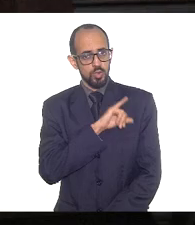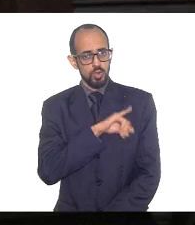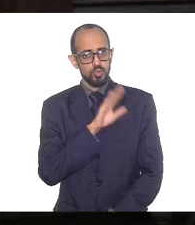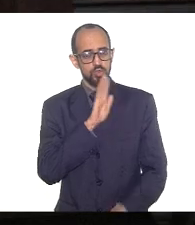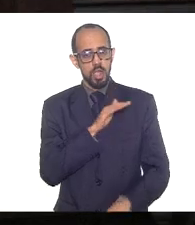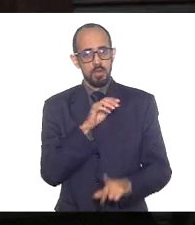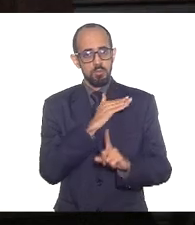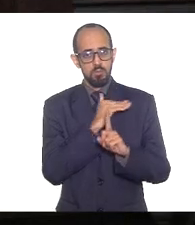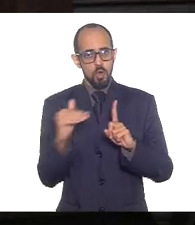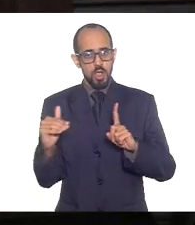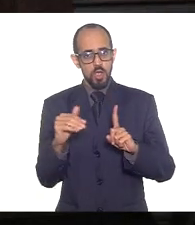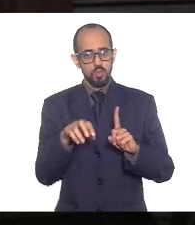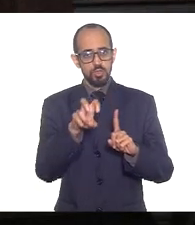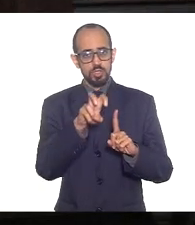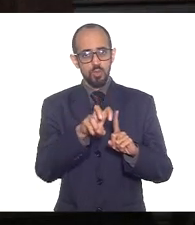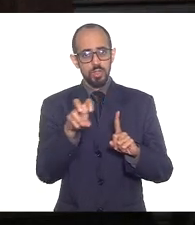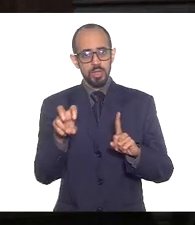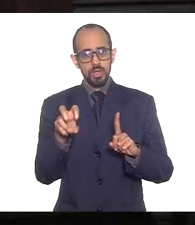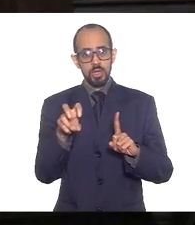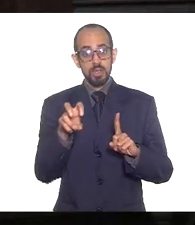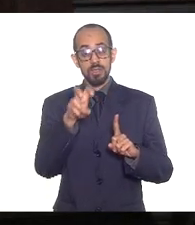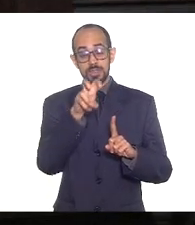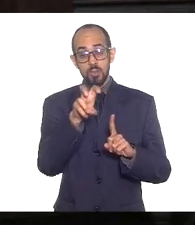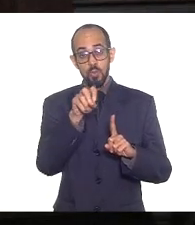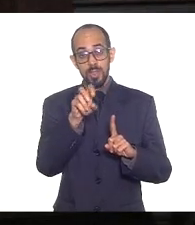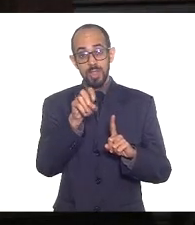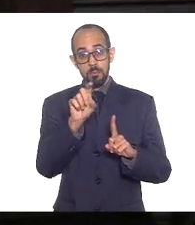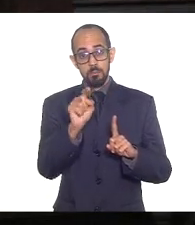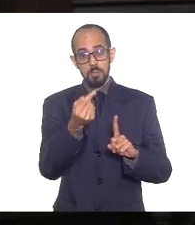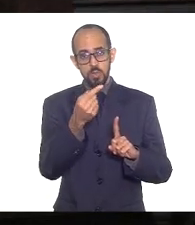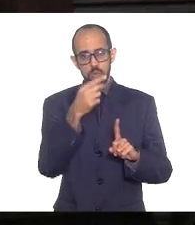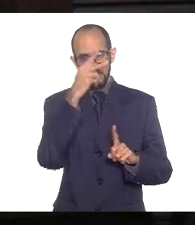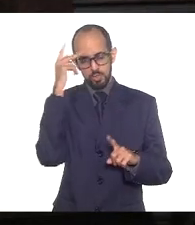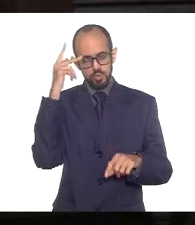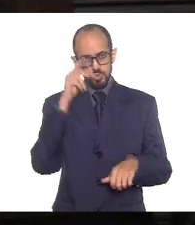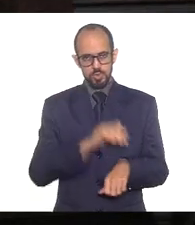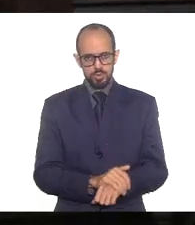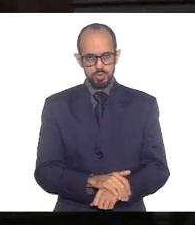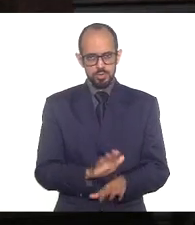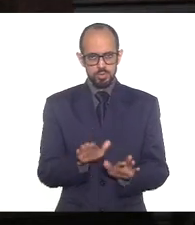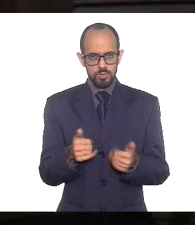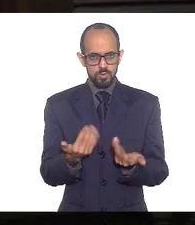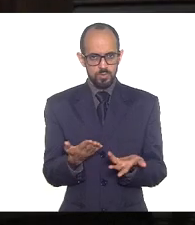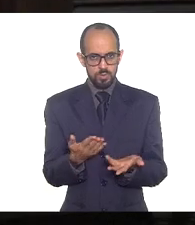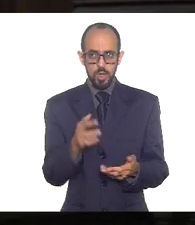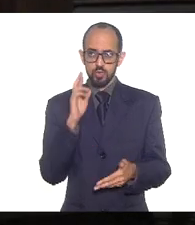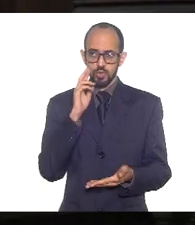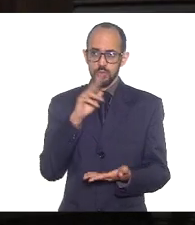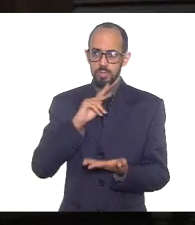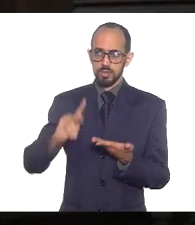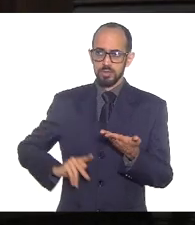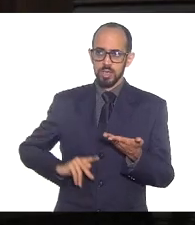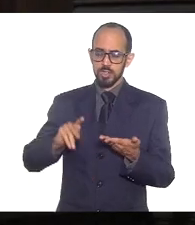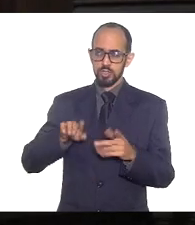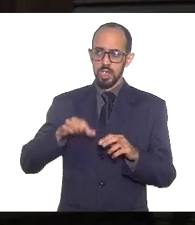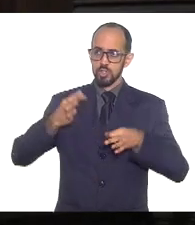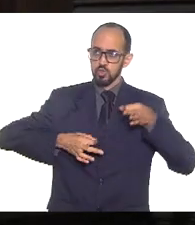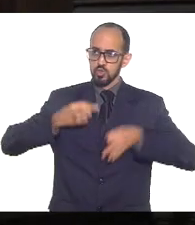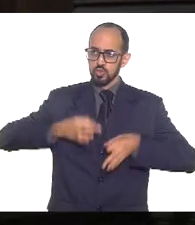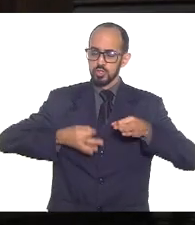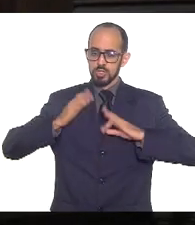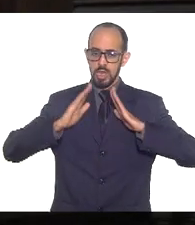já matou mais é de 50 mil pessoas Então se o presidente essa casa Faz justiça